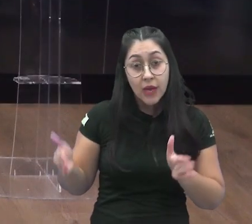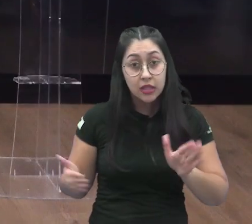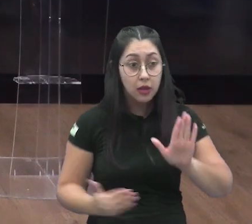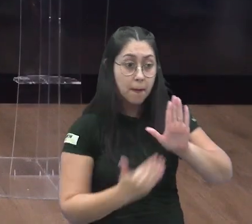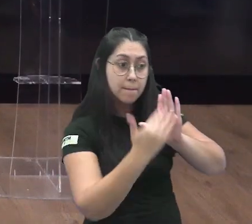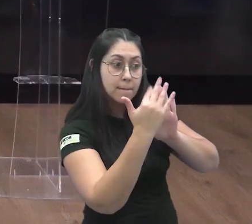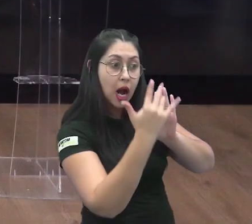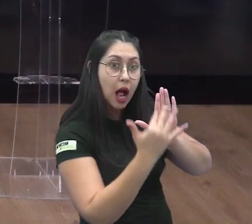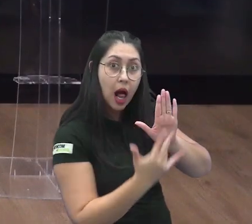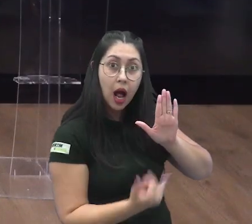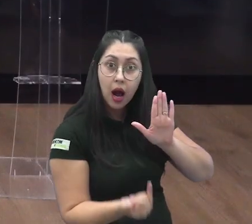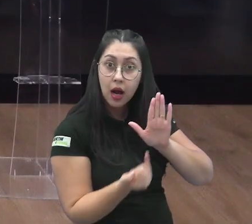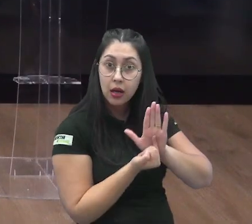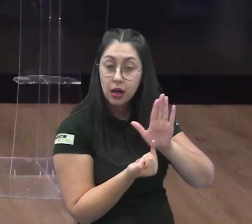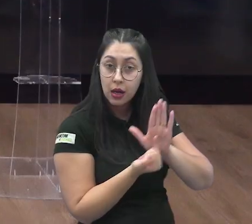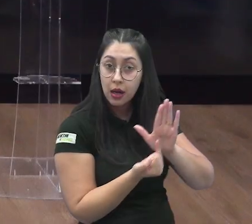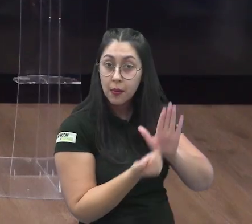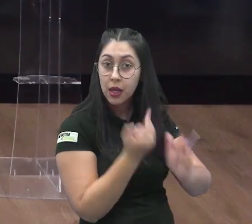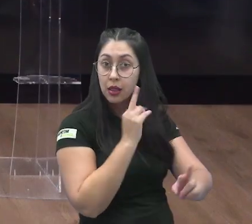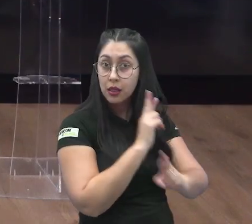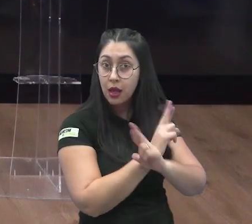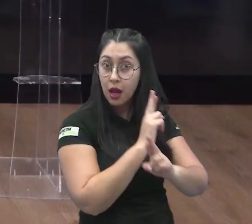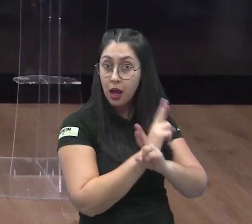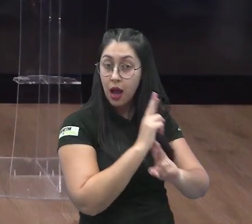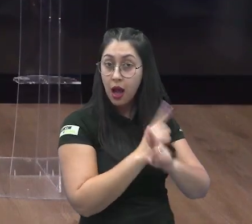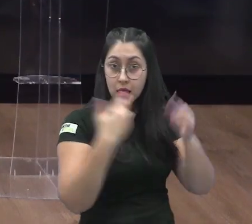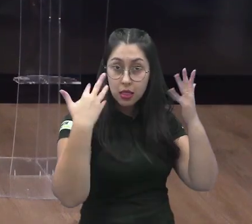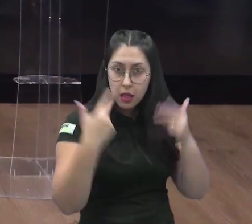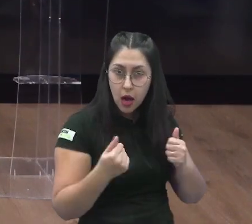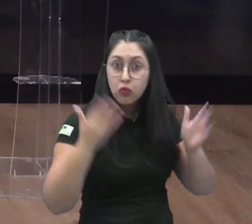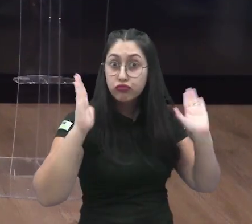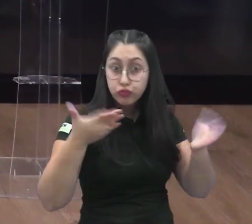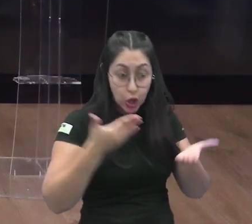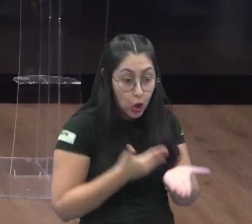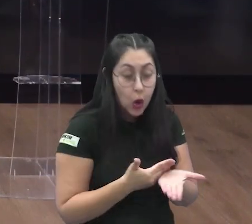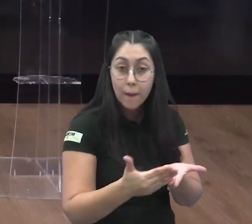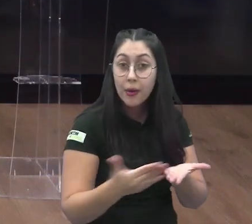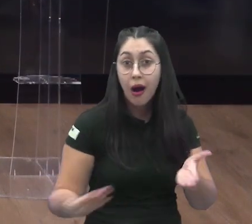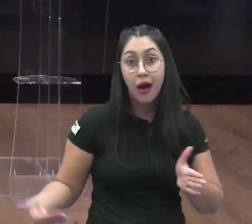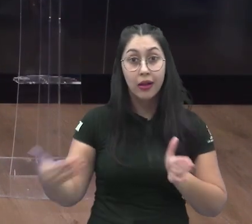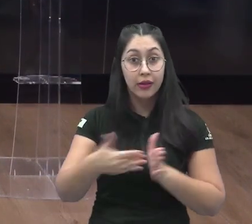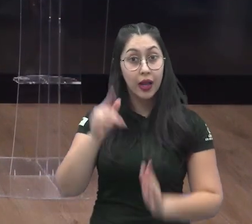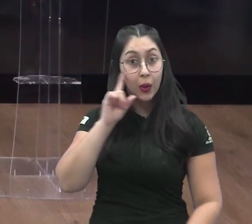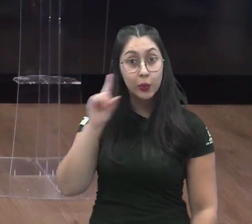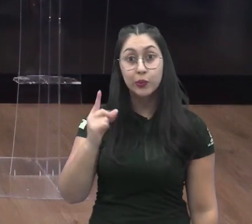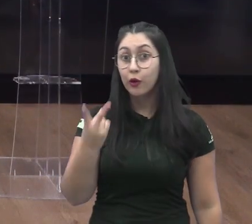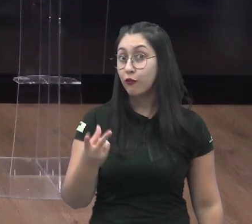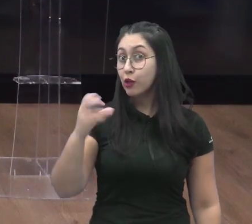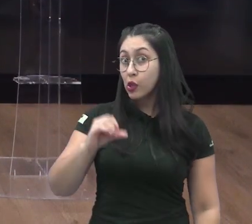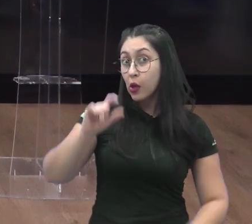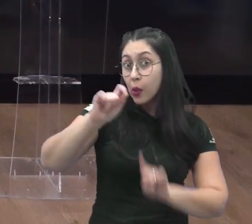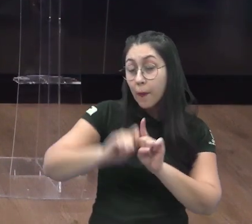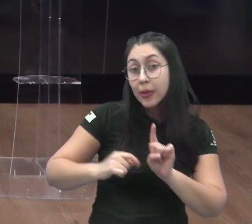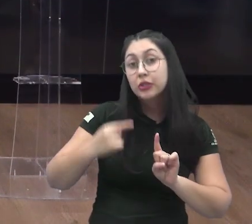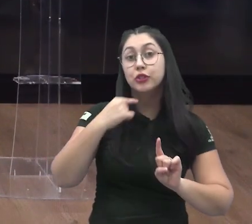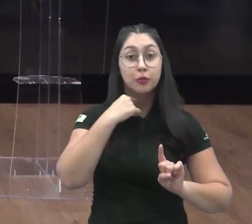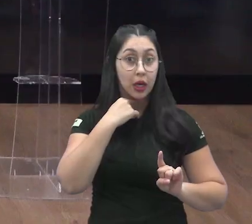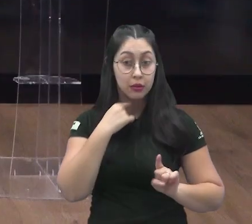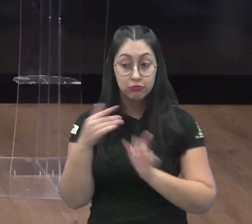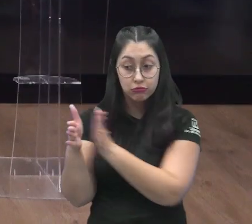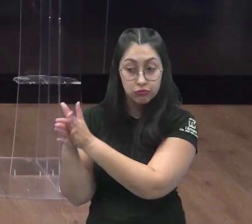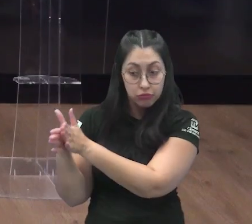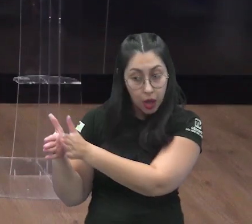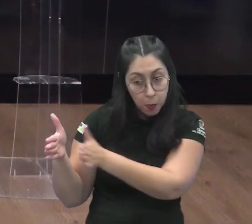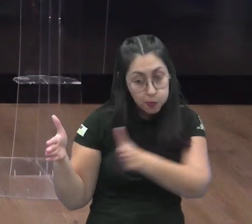para entregar a declaração do Imposto de Renda 2026 já começou e vai até o dia 29 de maio.